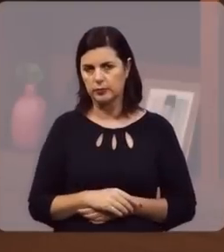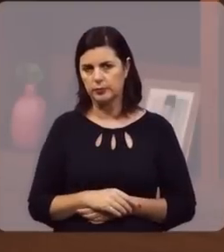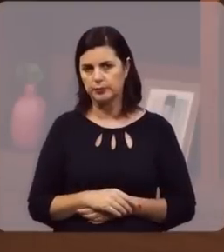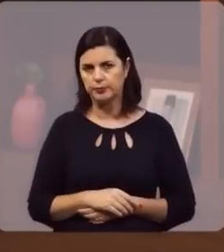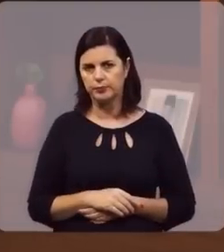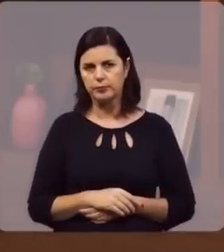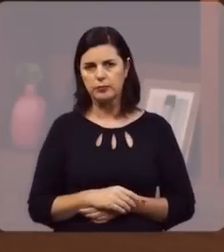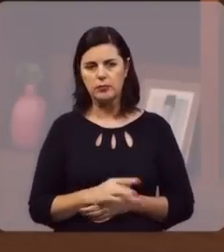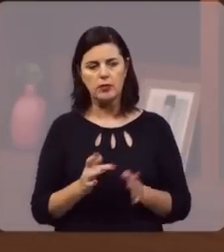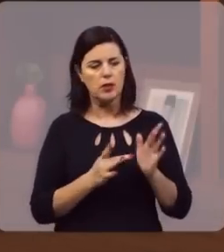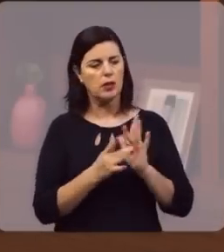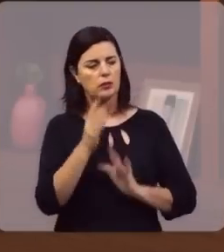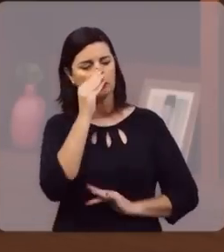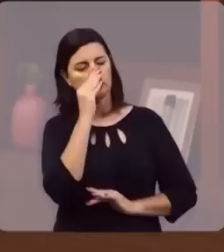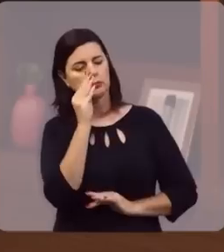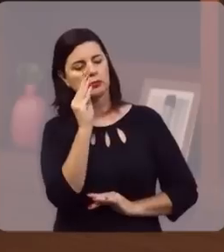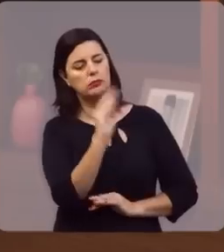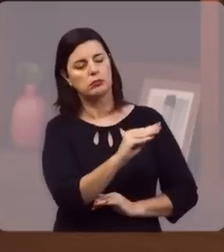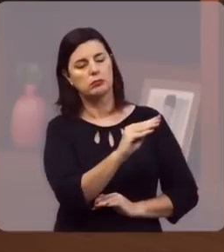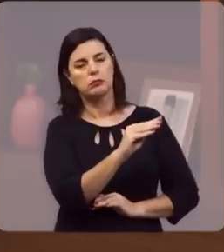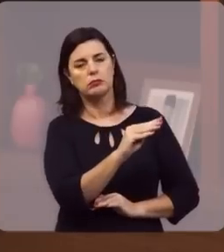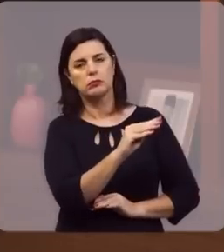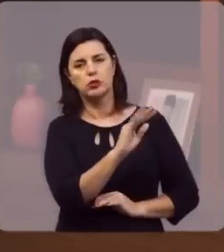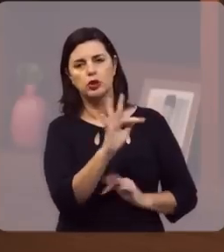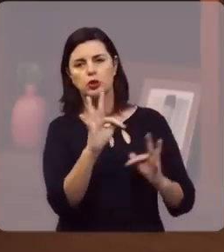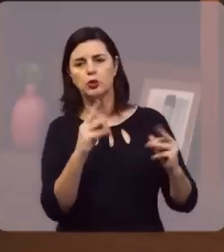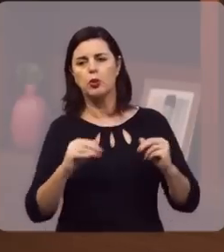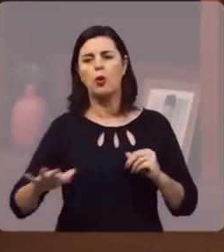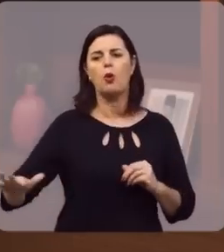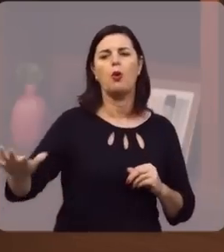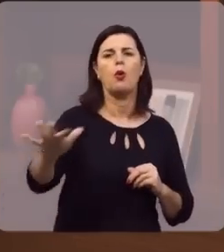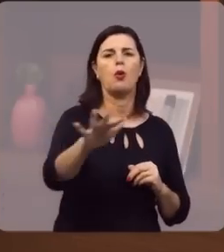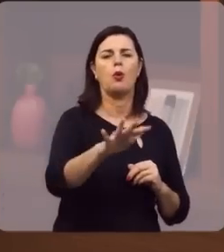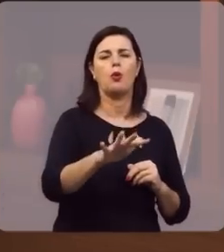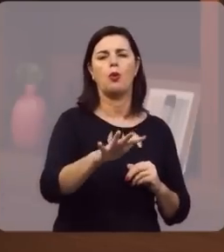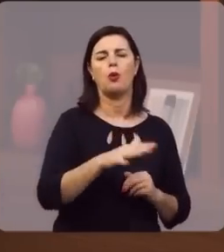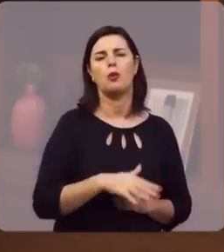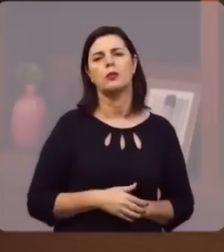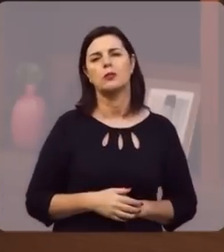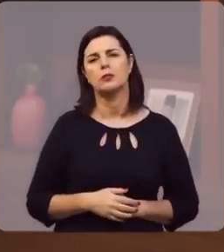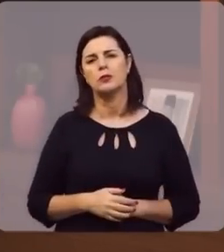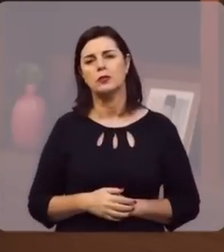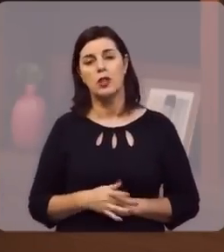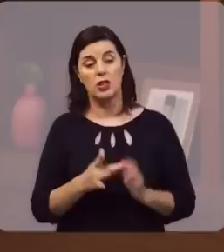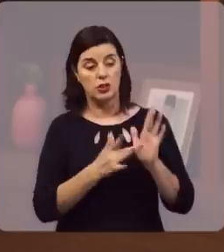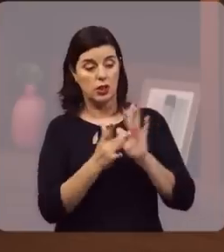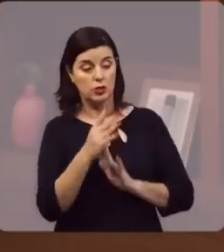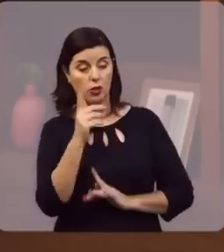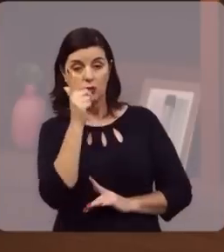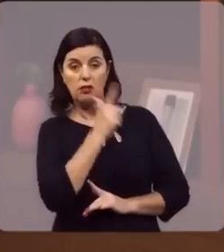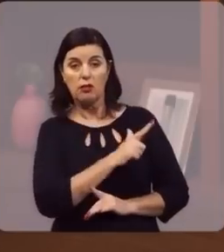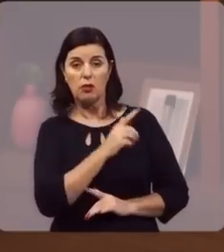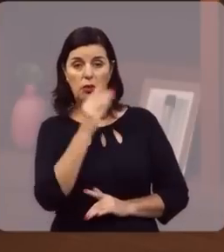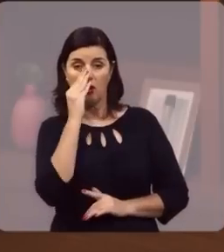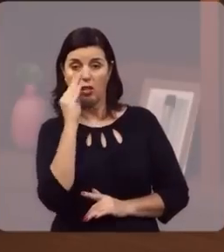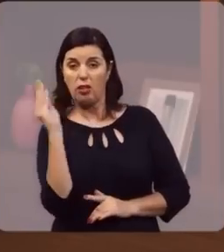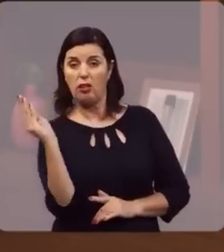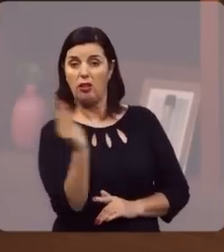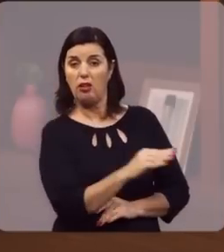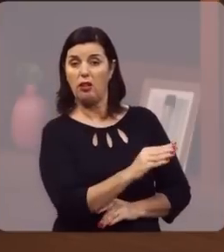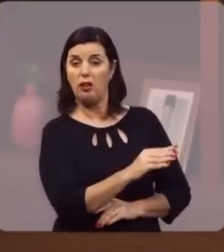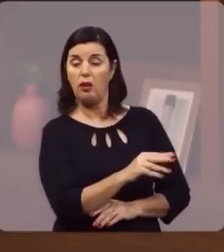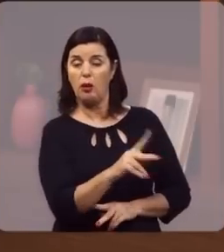ele era desprezado eo mais rejeitado entre os homens e foi rejeitado